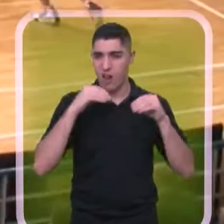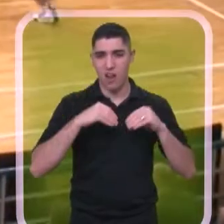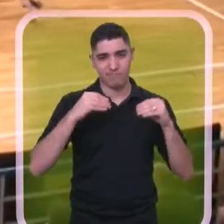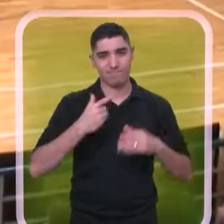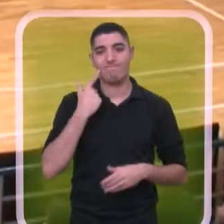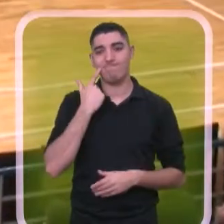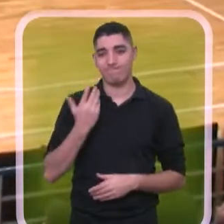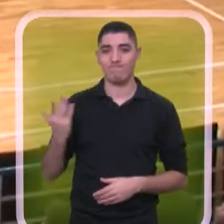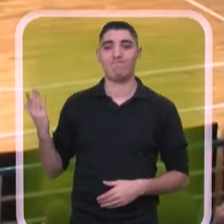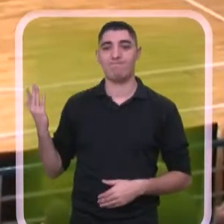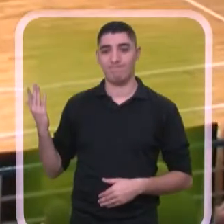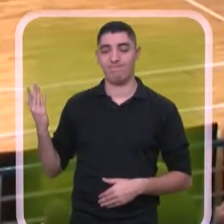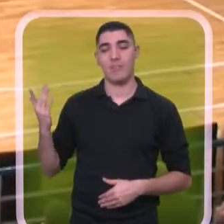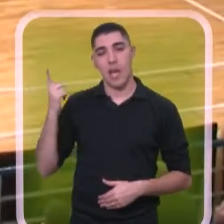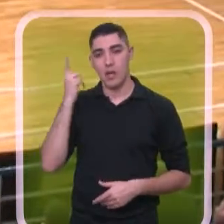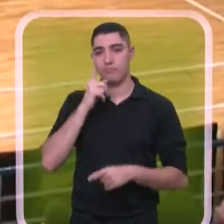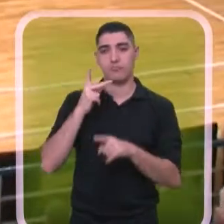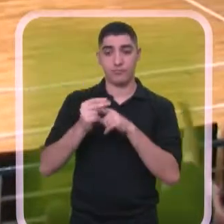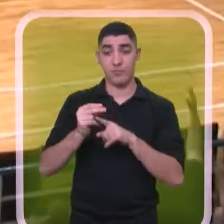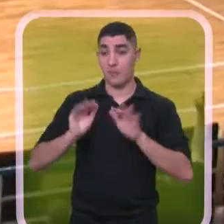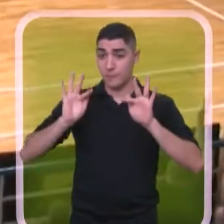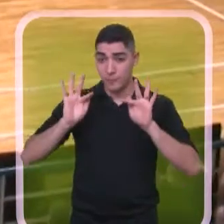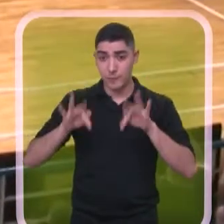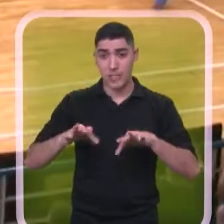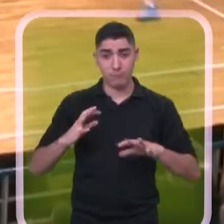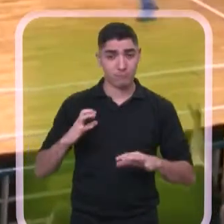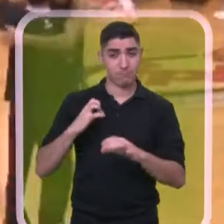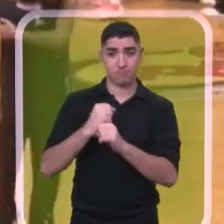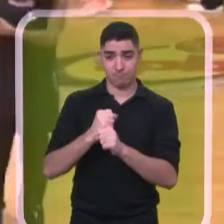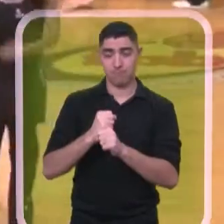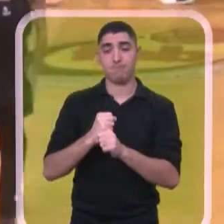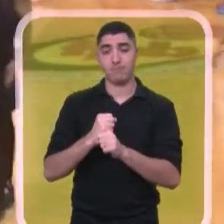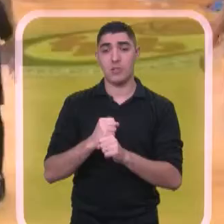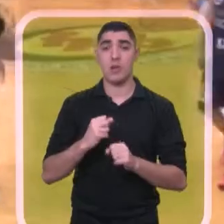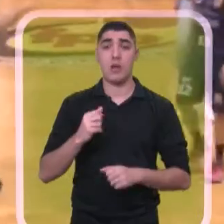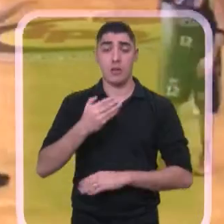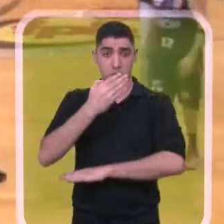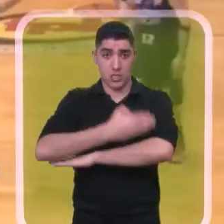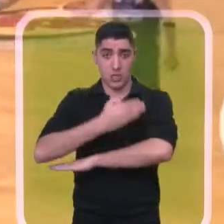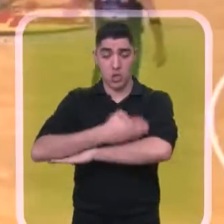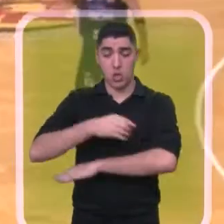para sacramentar a vitória. Final no ginásio Felipe Caran, Rio